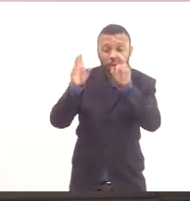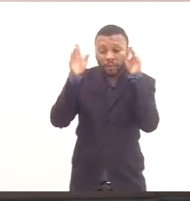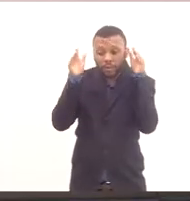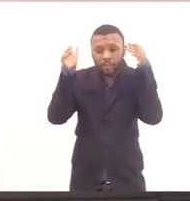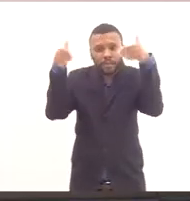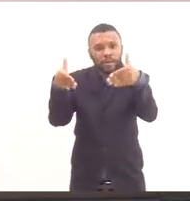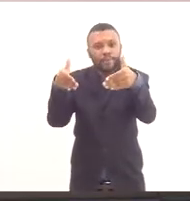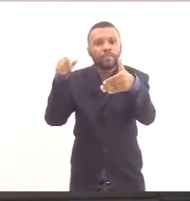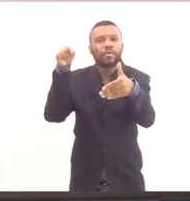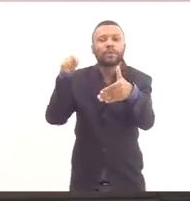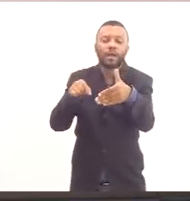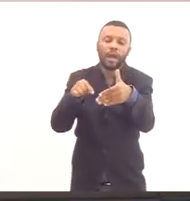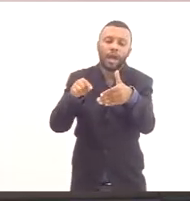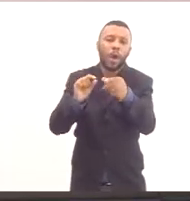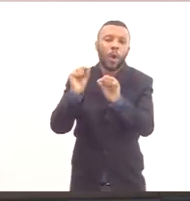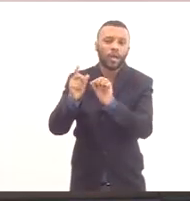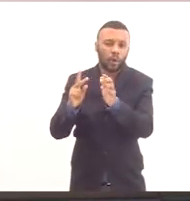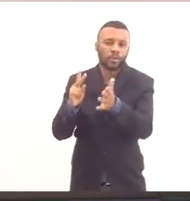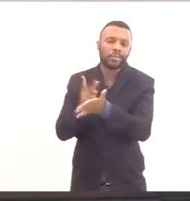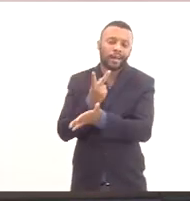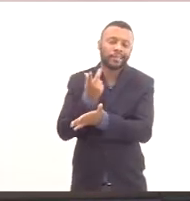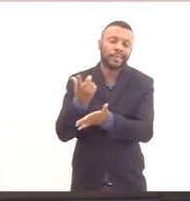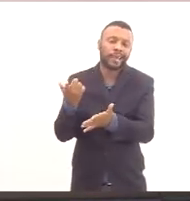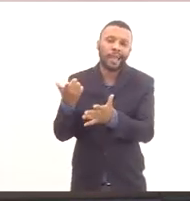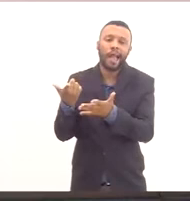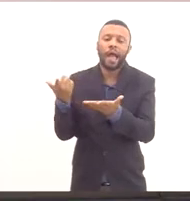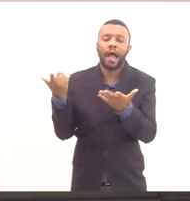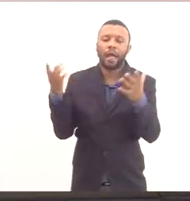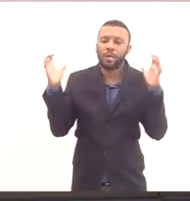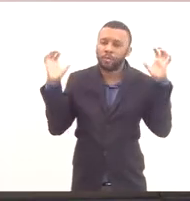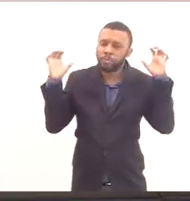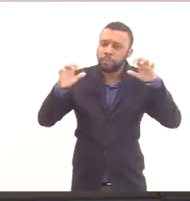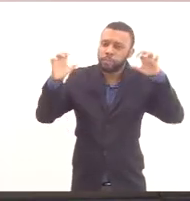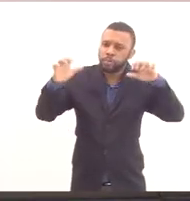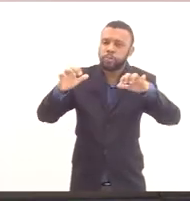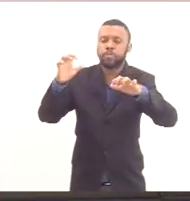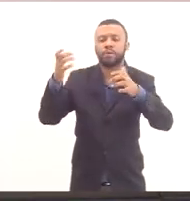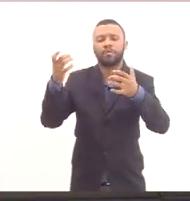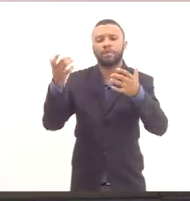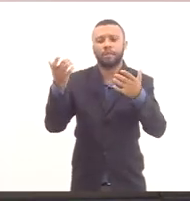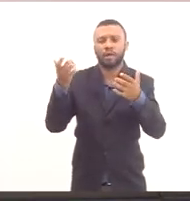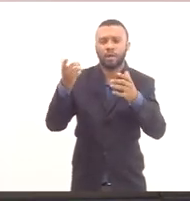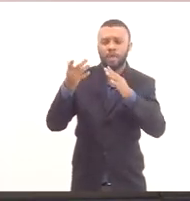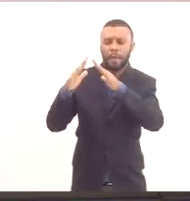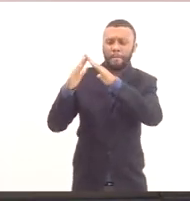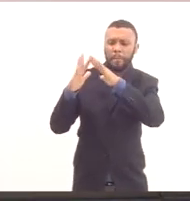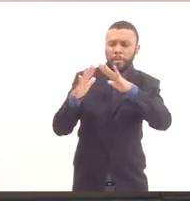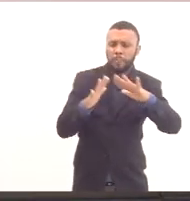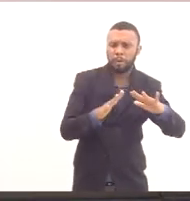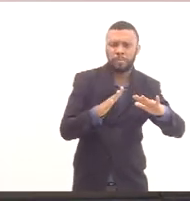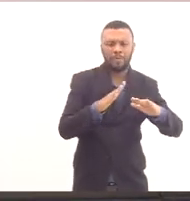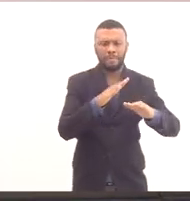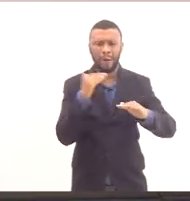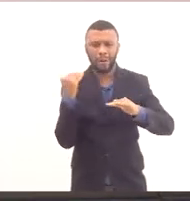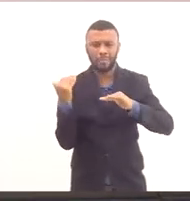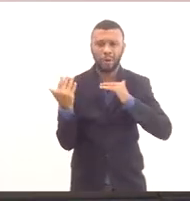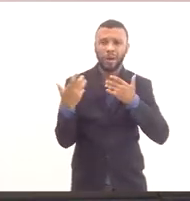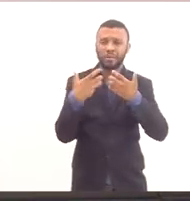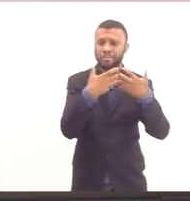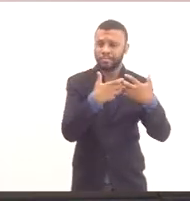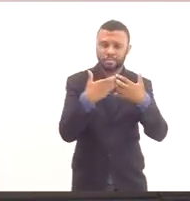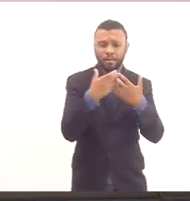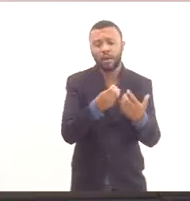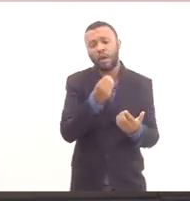específico que é o caso a tragédia de Petrópolis e por consequência o recursos financeiros aportados pela